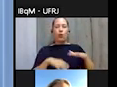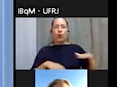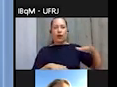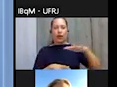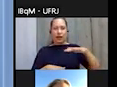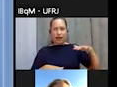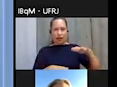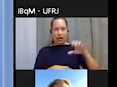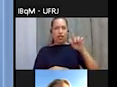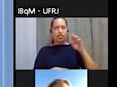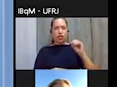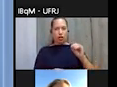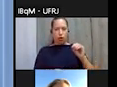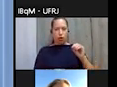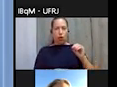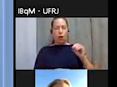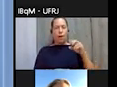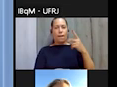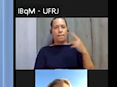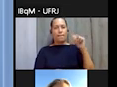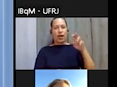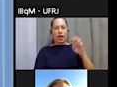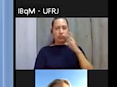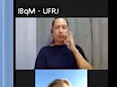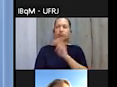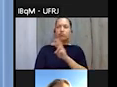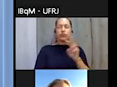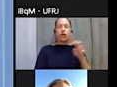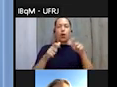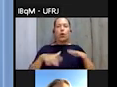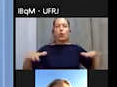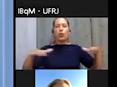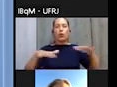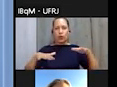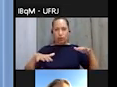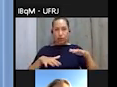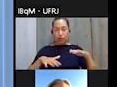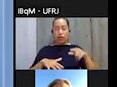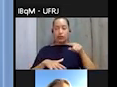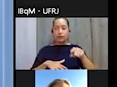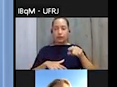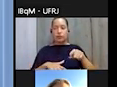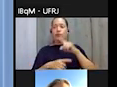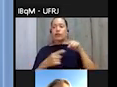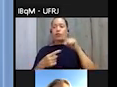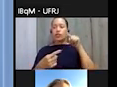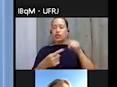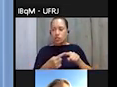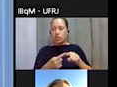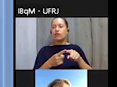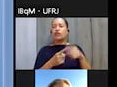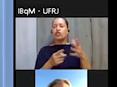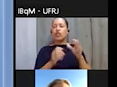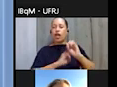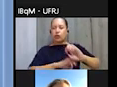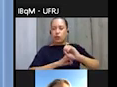diz que, visando a atuação mais efetiva das áreas de exploração de calcário e com o intuito de educar, conscientizar e